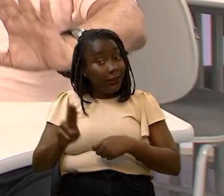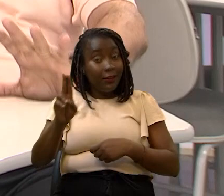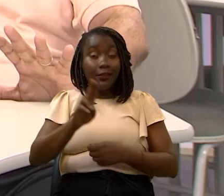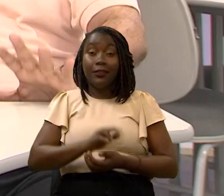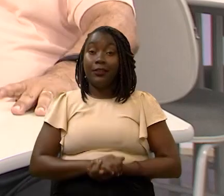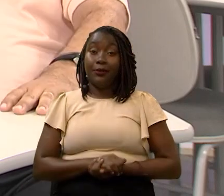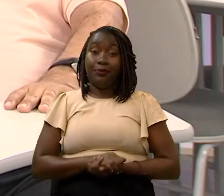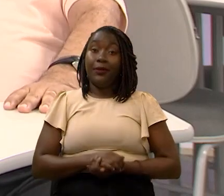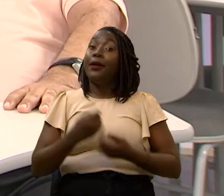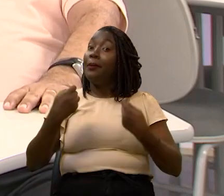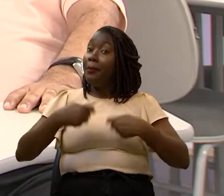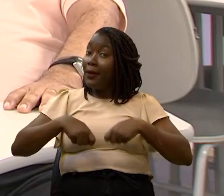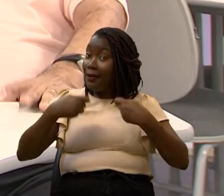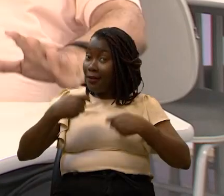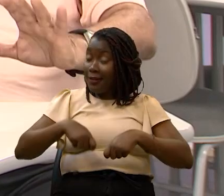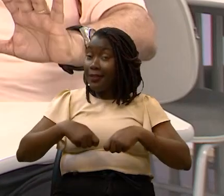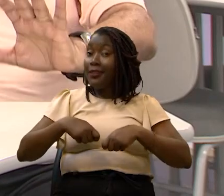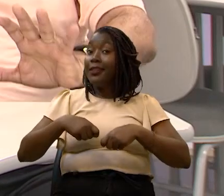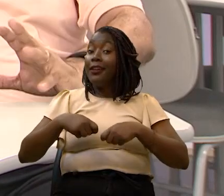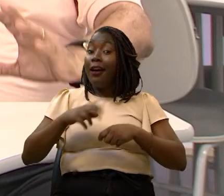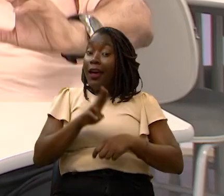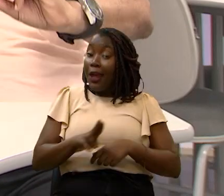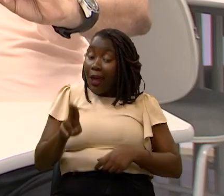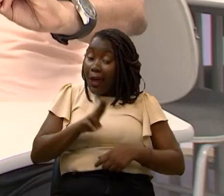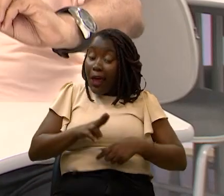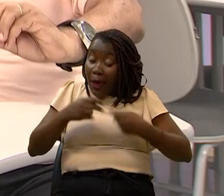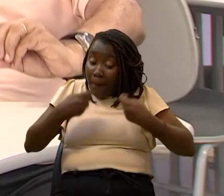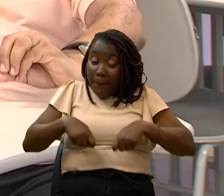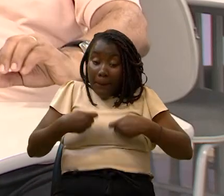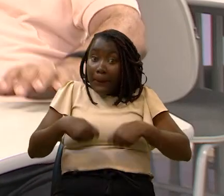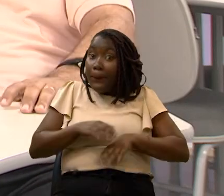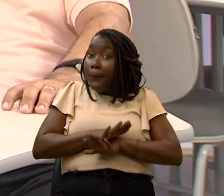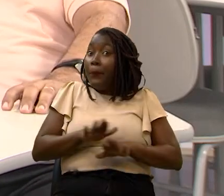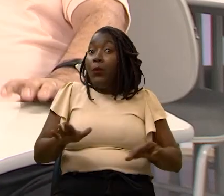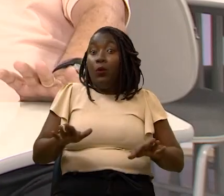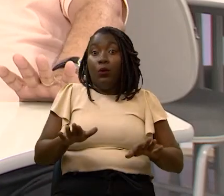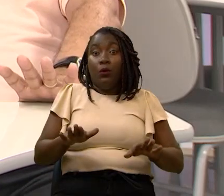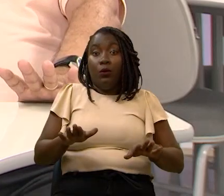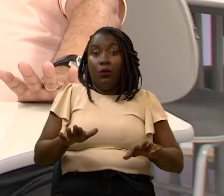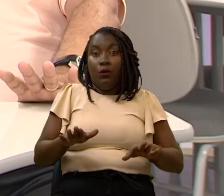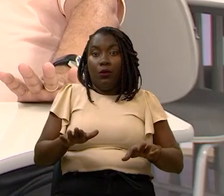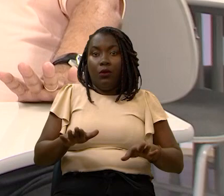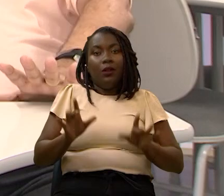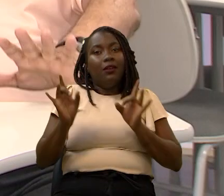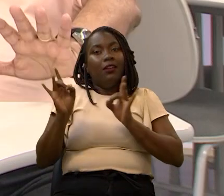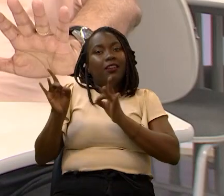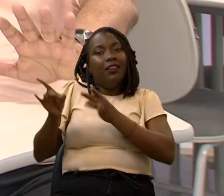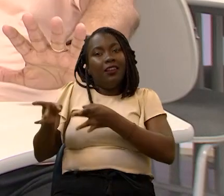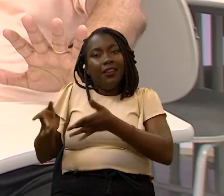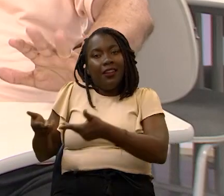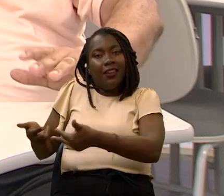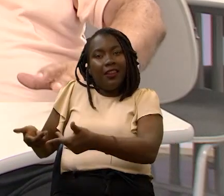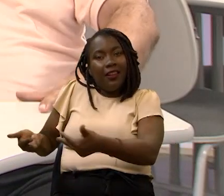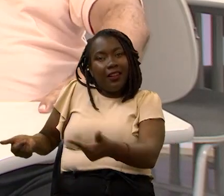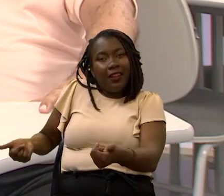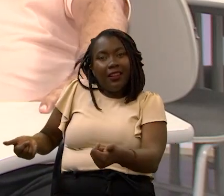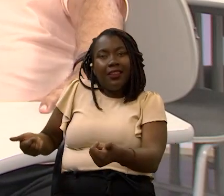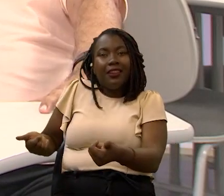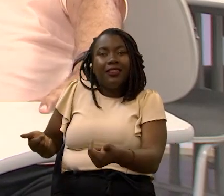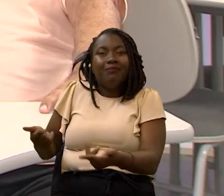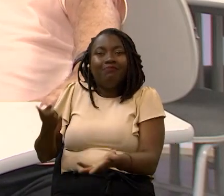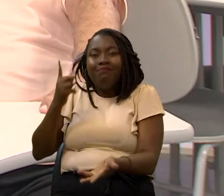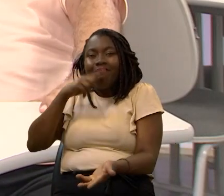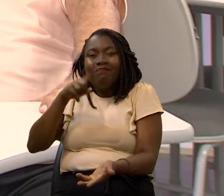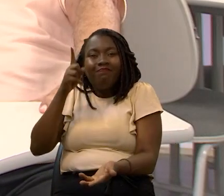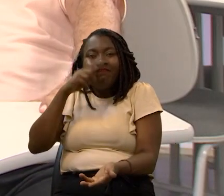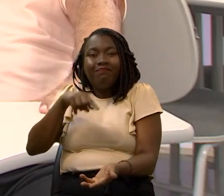de forma consciente, precisamos consumir o que é necessário e abandonar aquilo